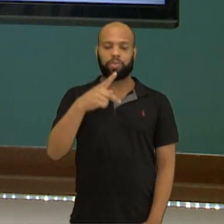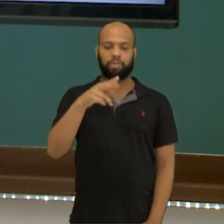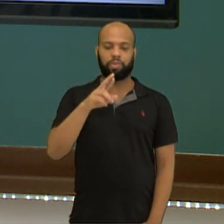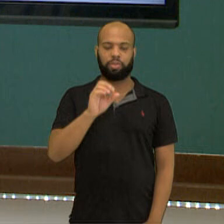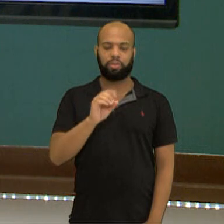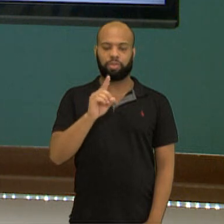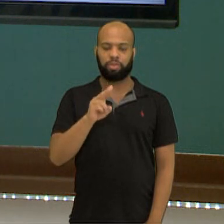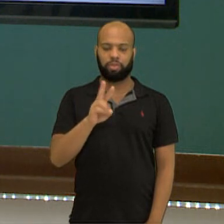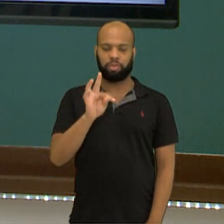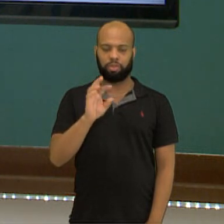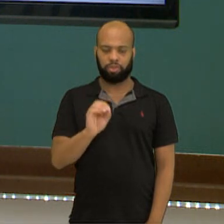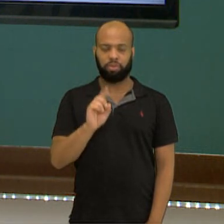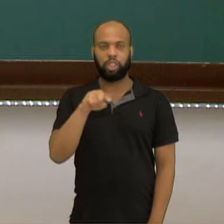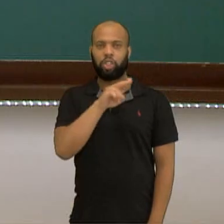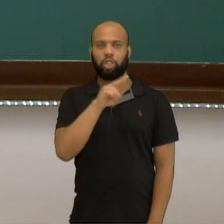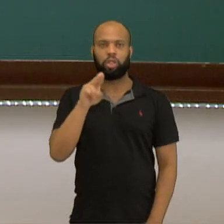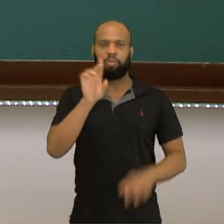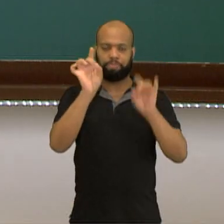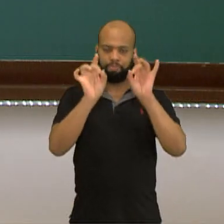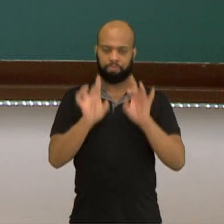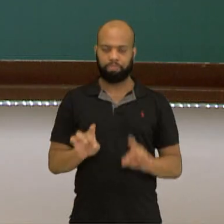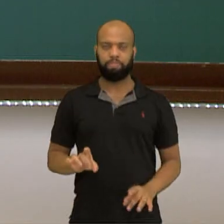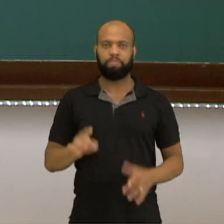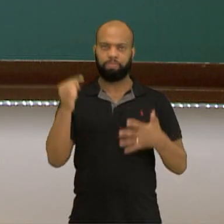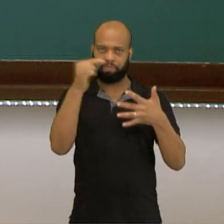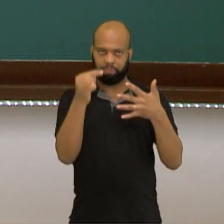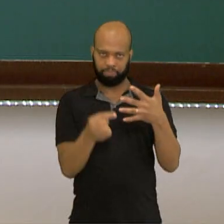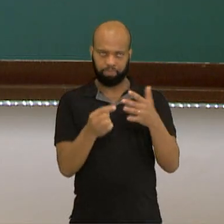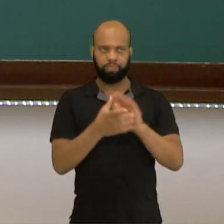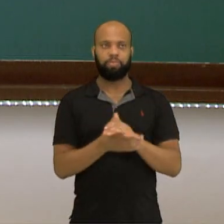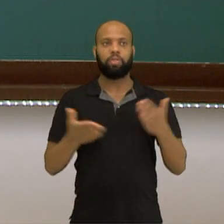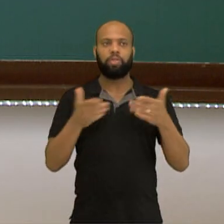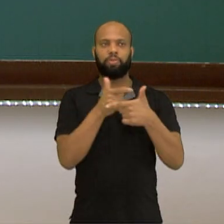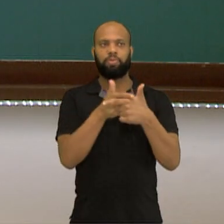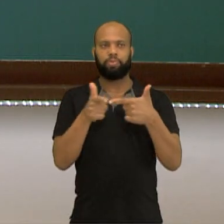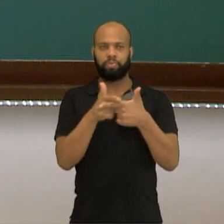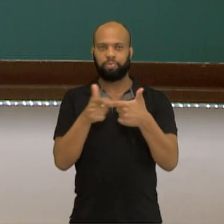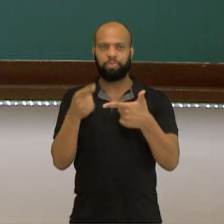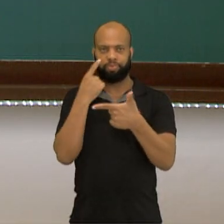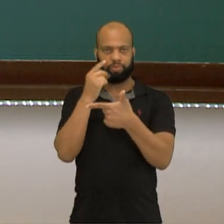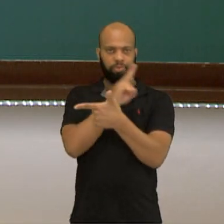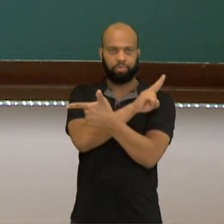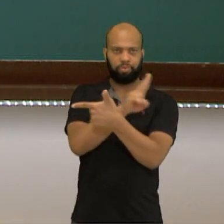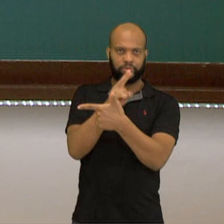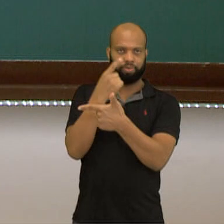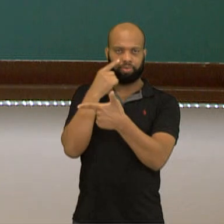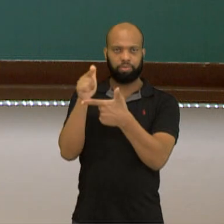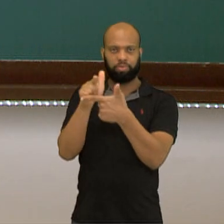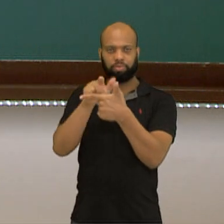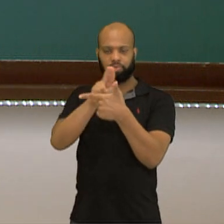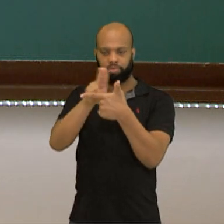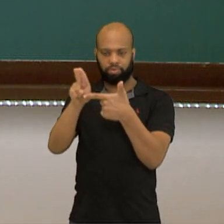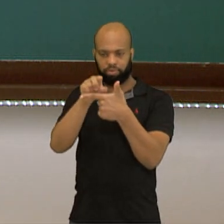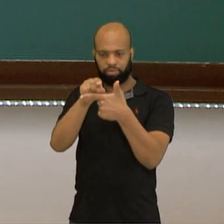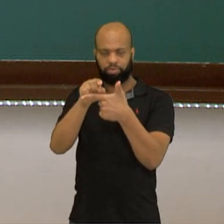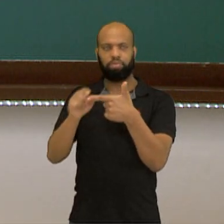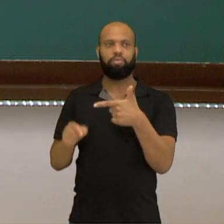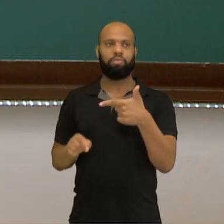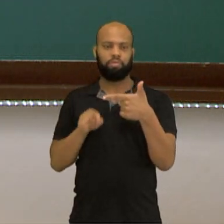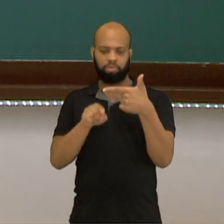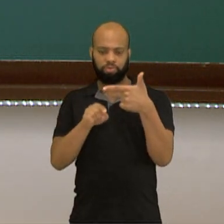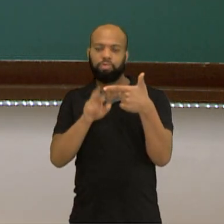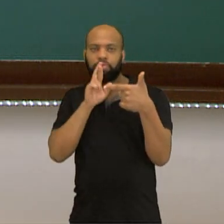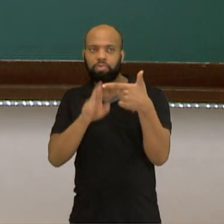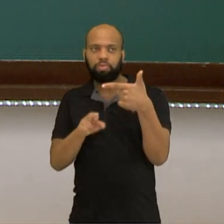São os nominhos especiais para cada elemento. E na divisão, dividendo, divisor, quociente